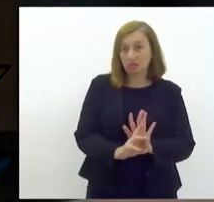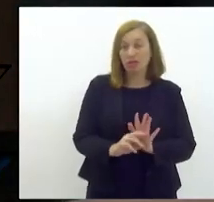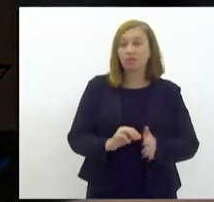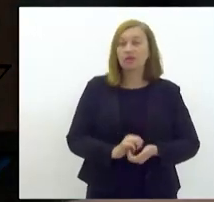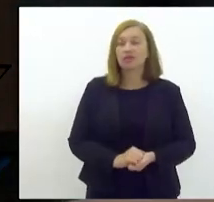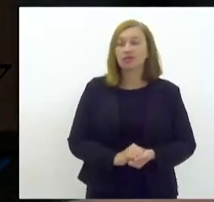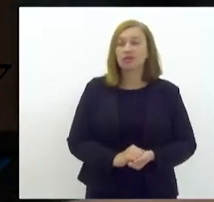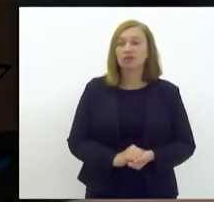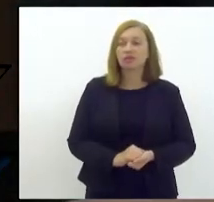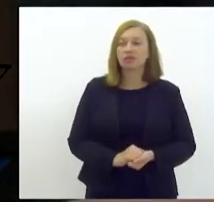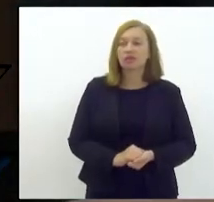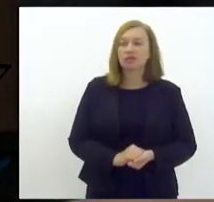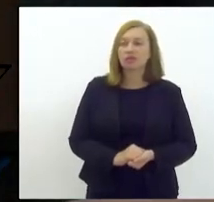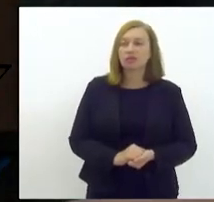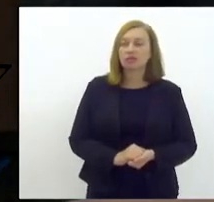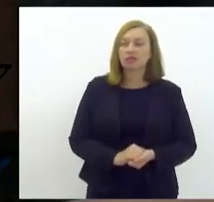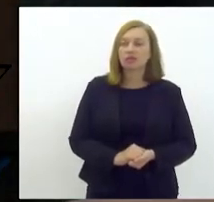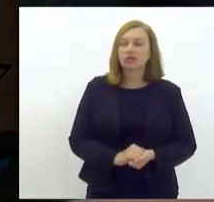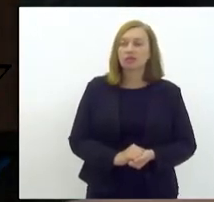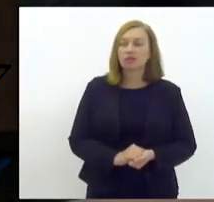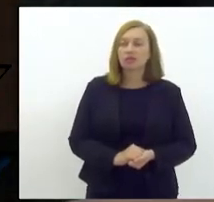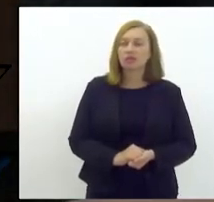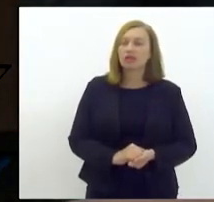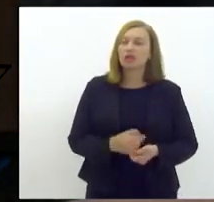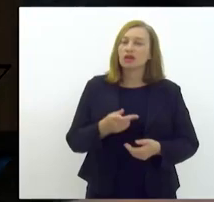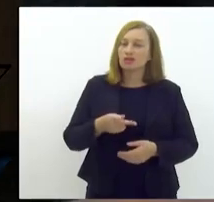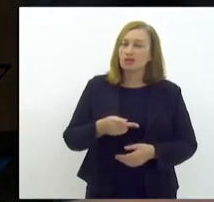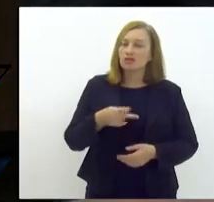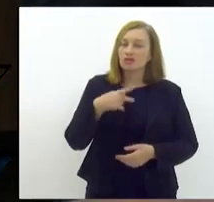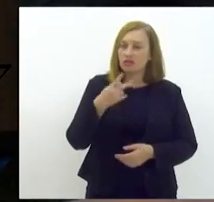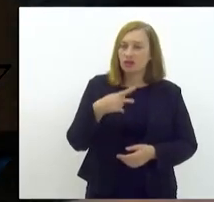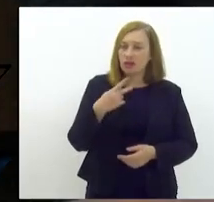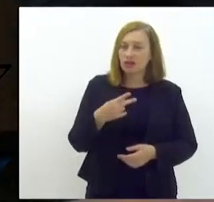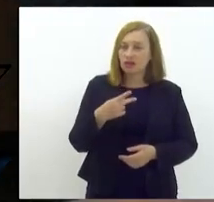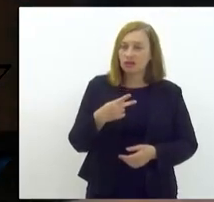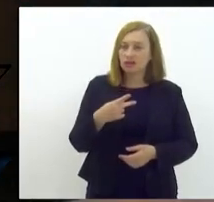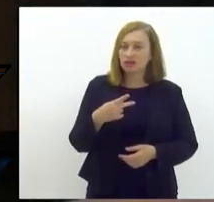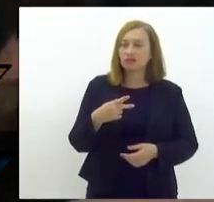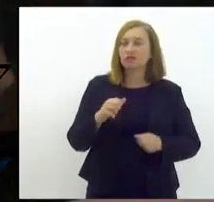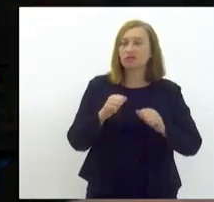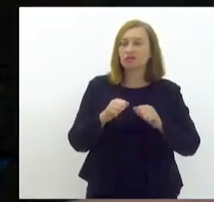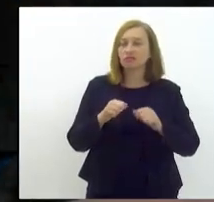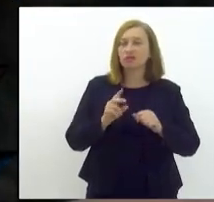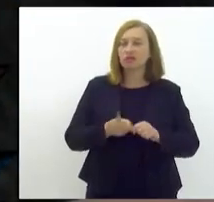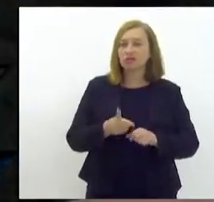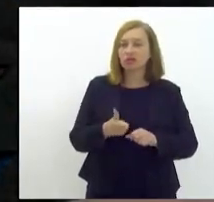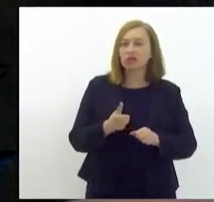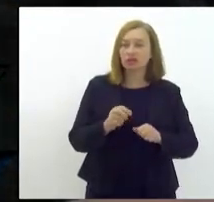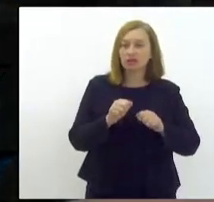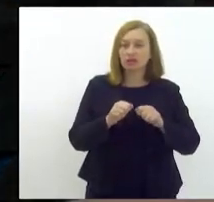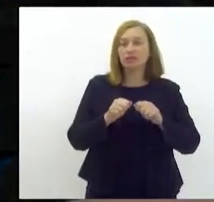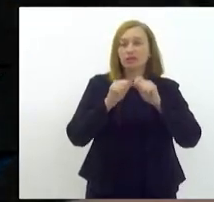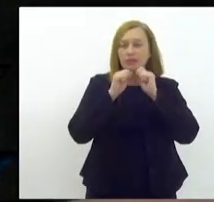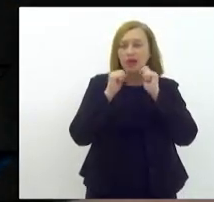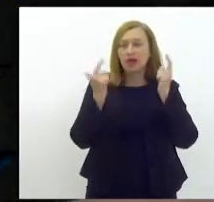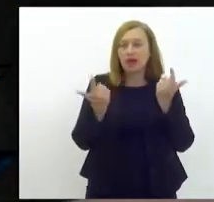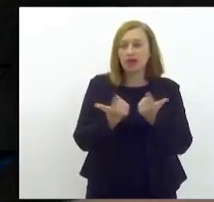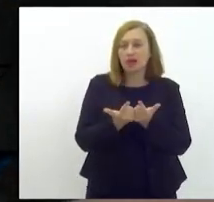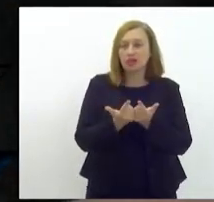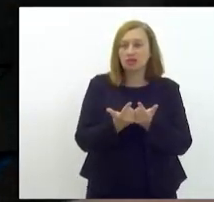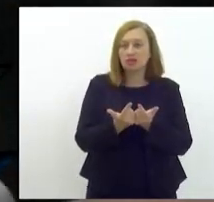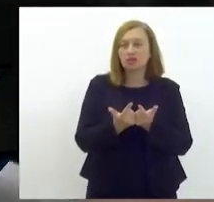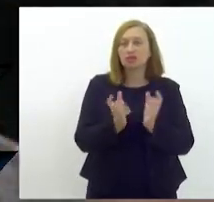ele tá emergindo o tempo inteiro no âmbito da Assembleia Legislativa nas comissões e no